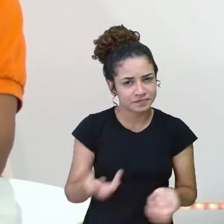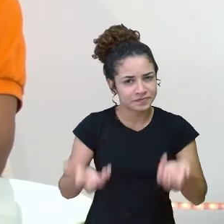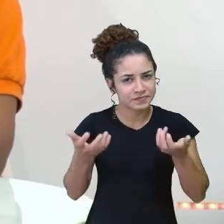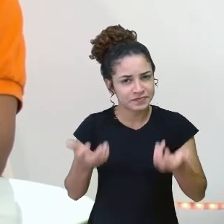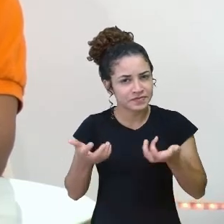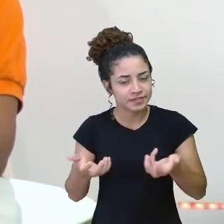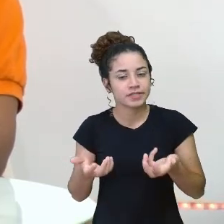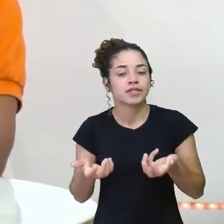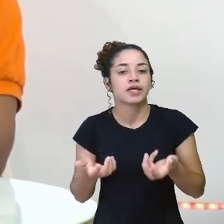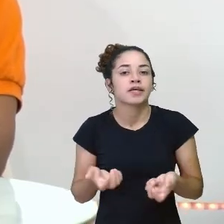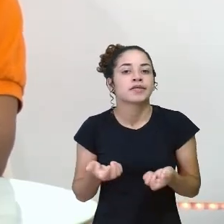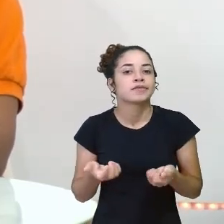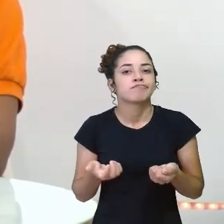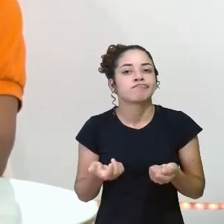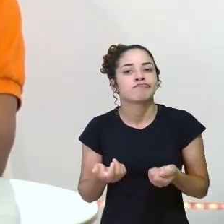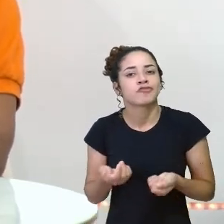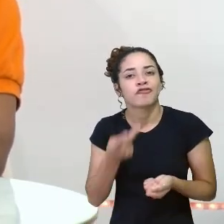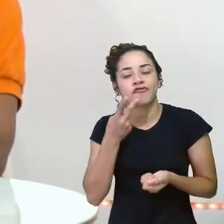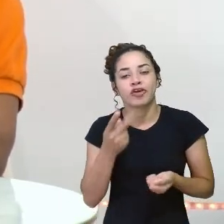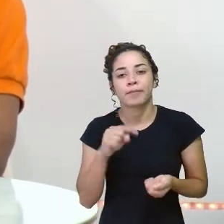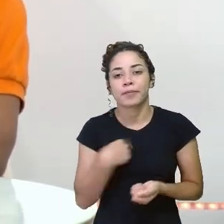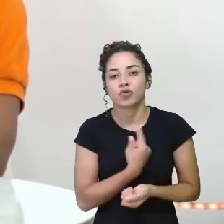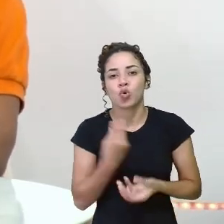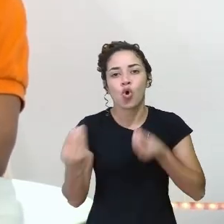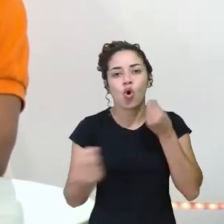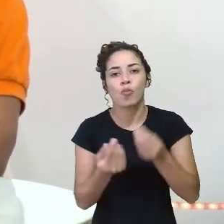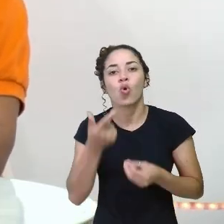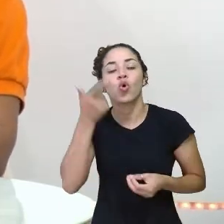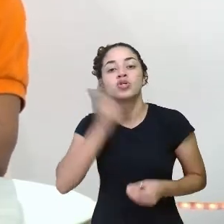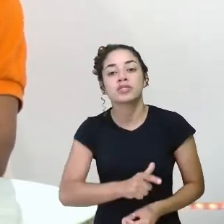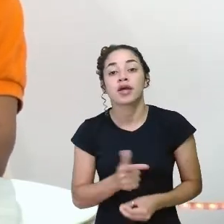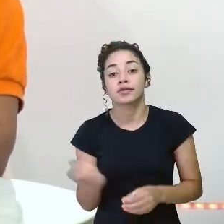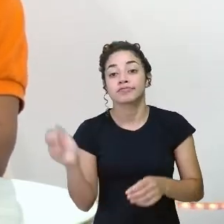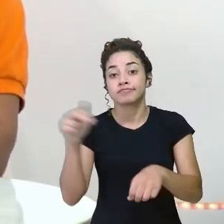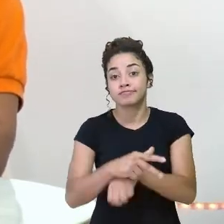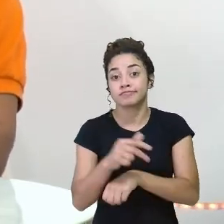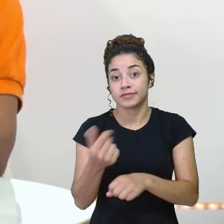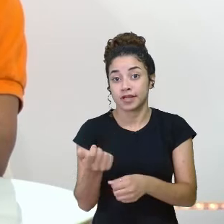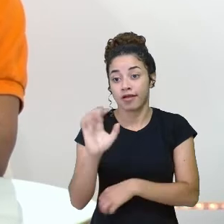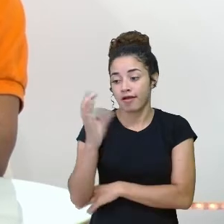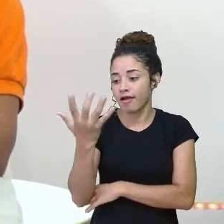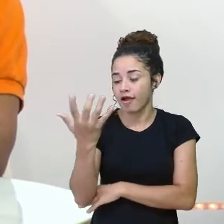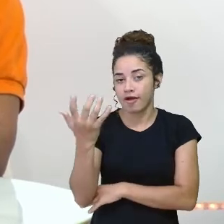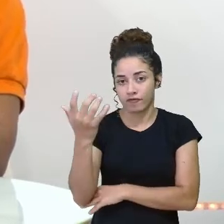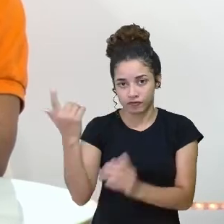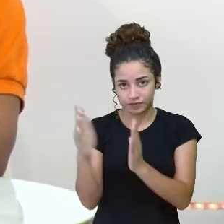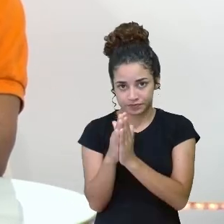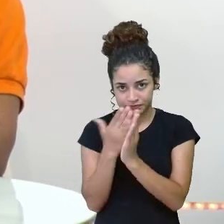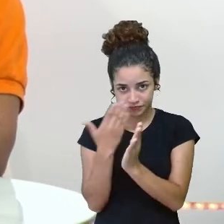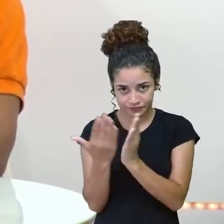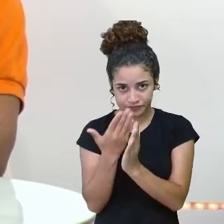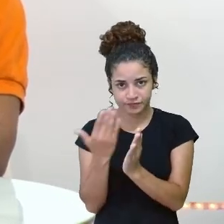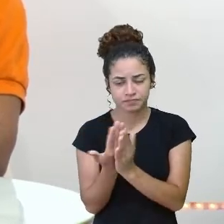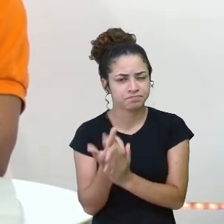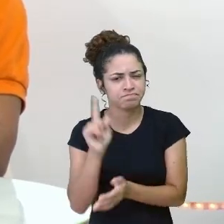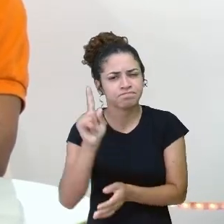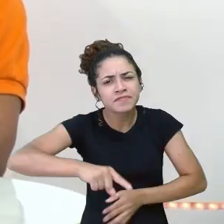para a gente como é que a gente pode acessar a árvore de livros? Olha, a árvore de livro, professora Verônica, muito